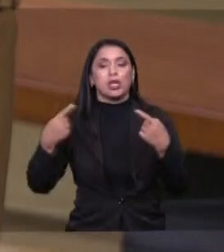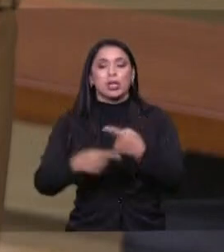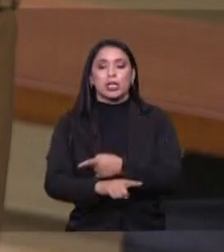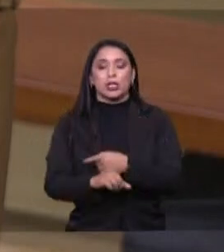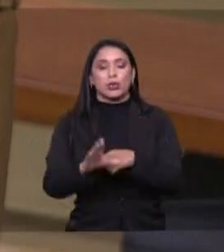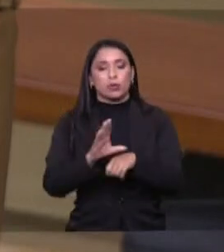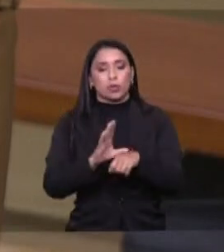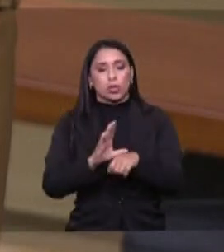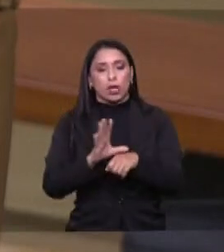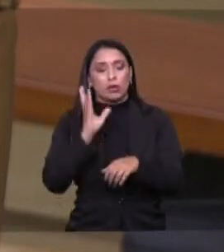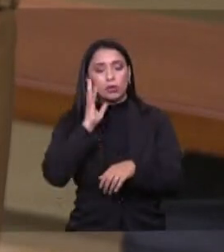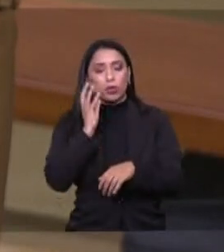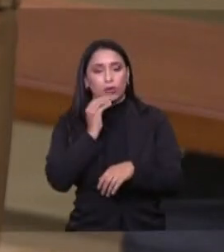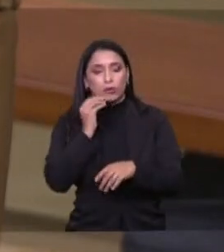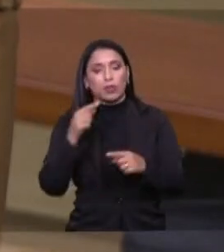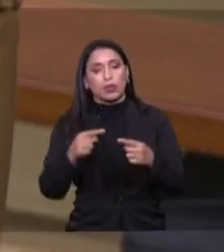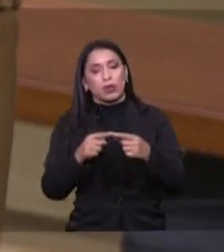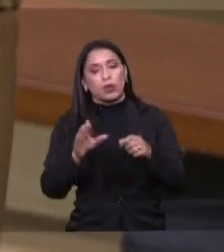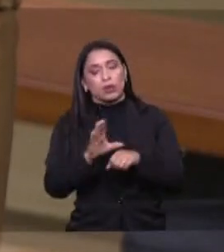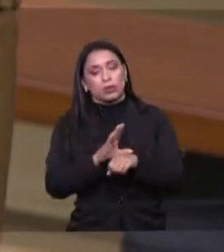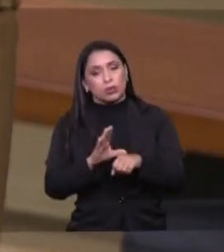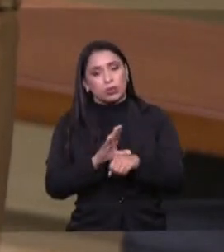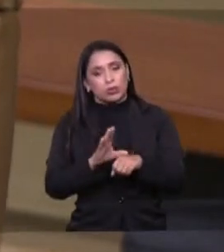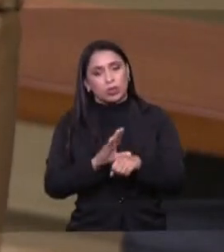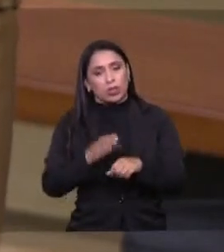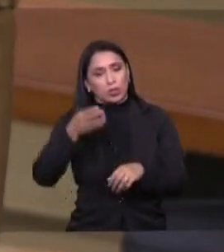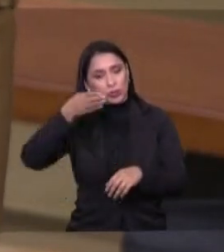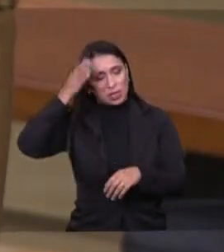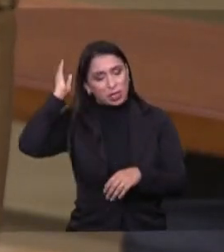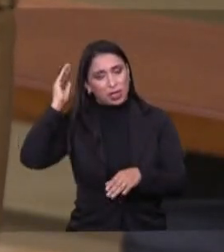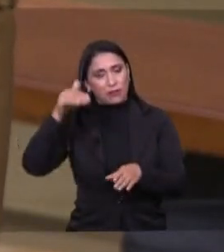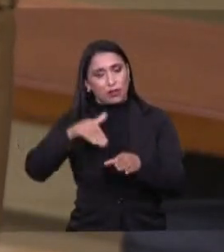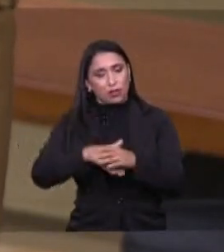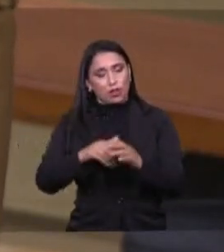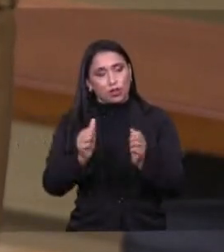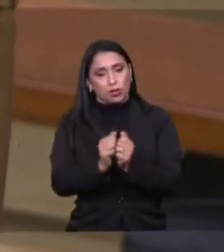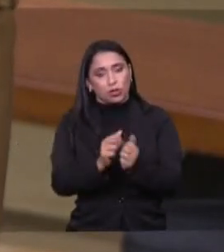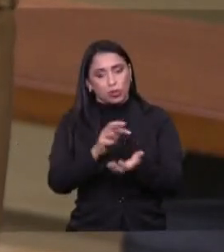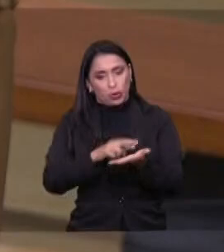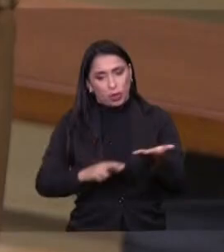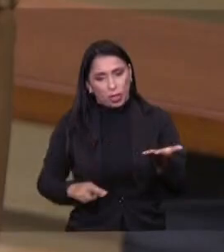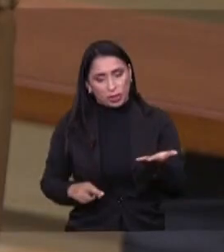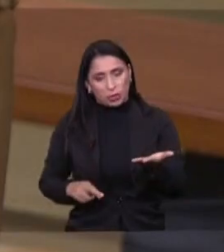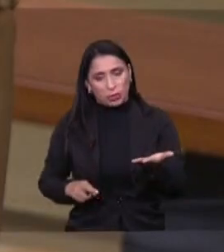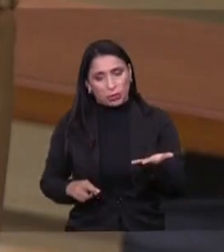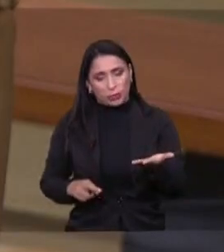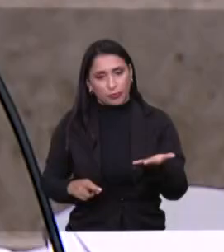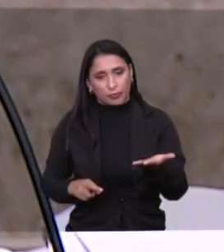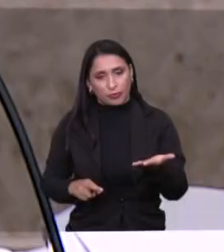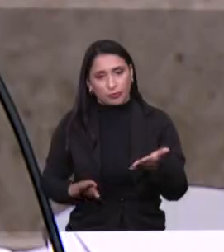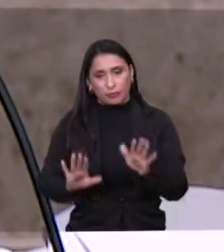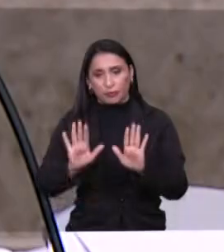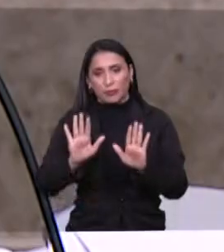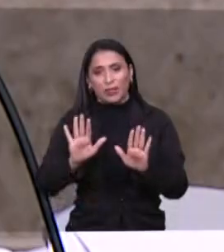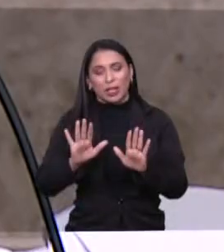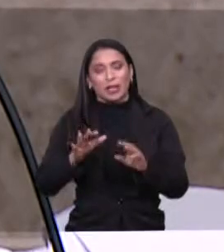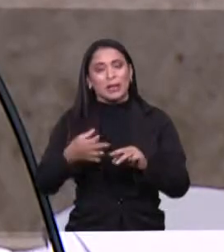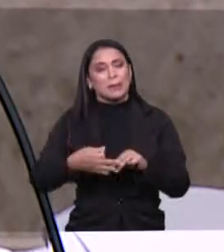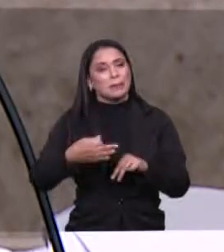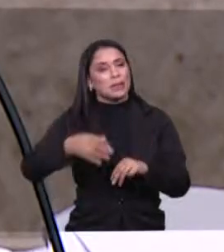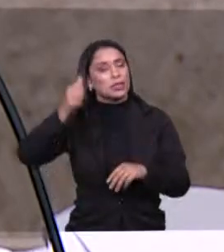ministro Toffoli constitucional, o ministro Zanin acompanhou o relator. Ministro Alexandre,